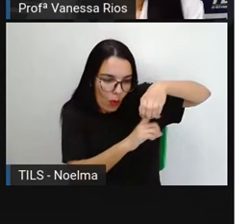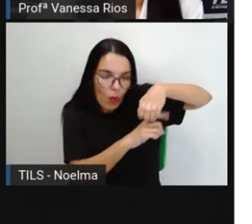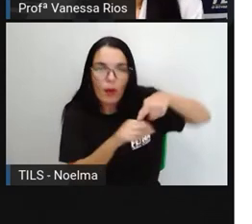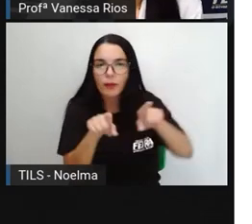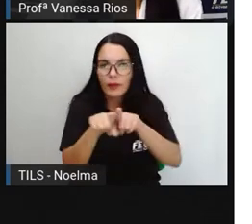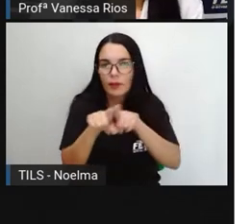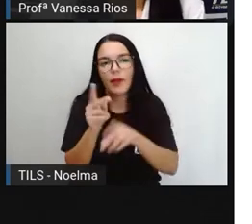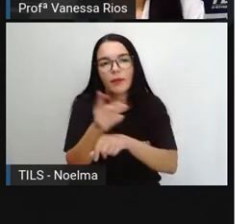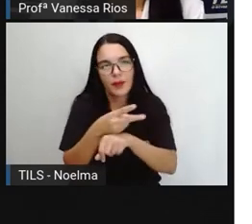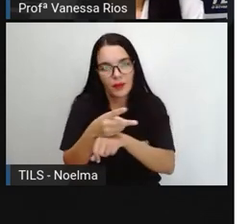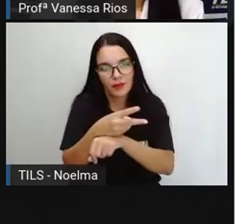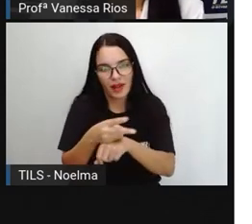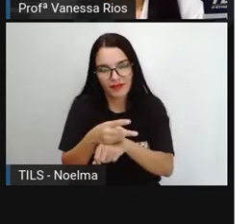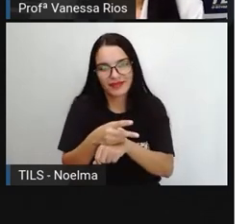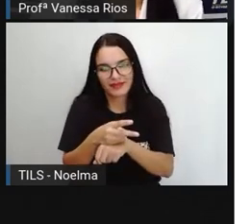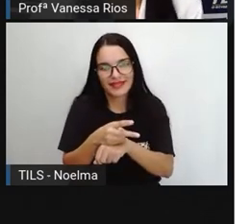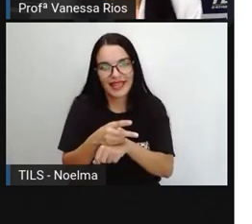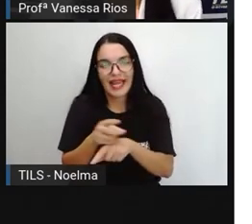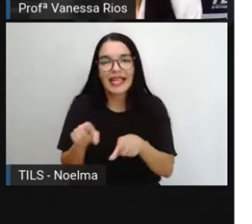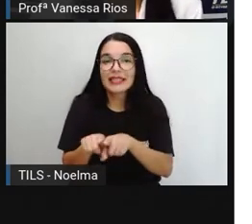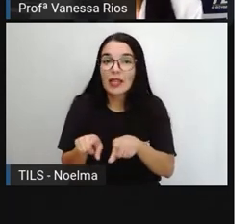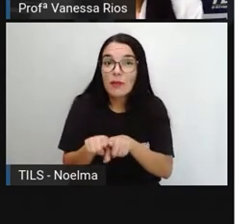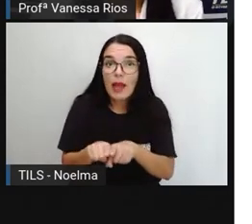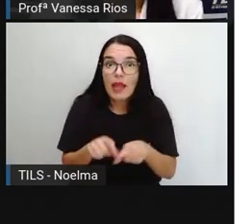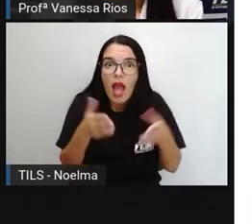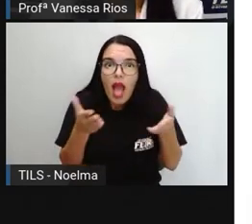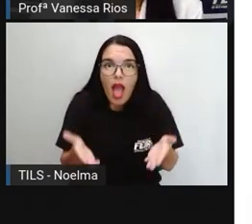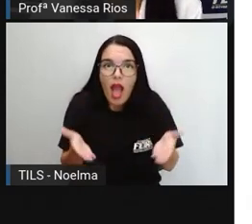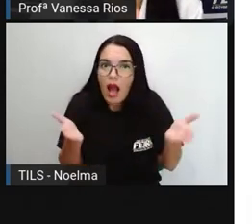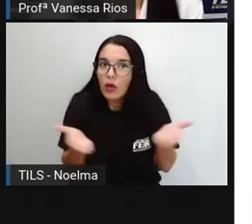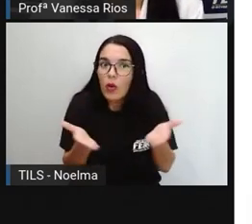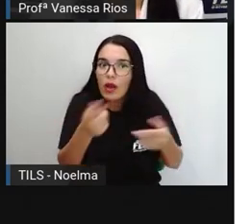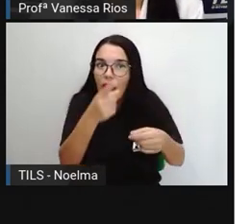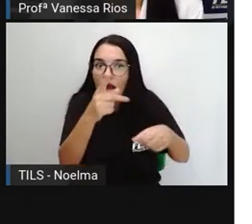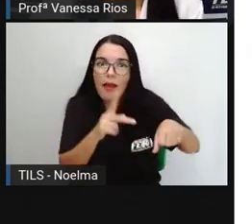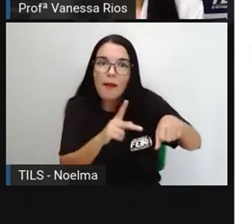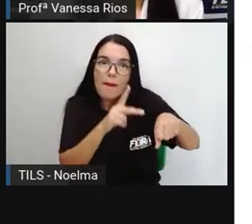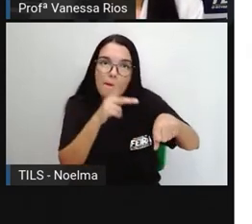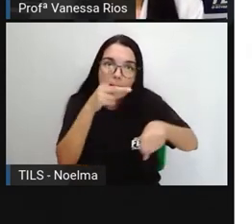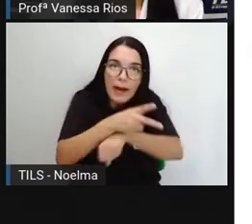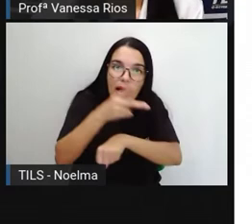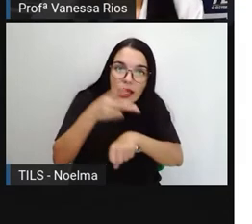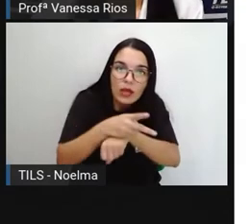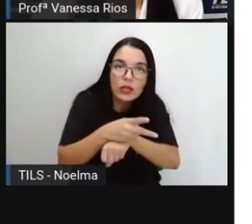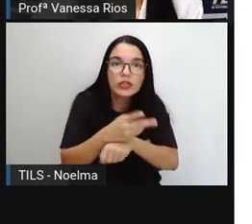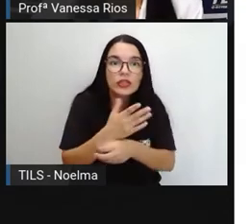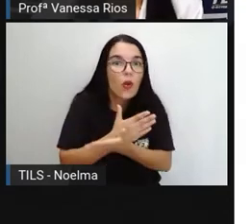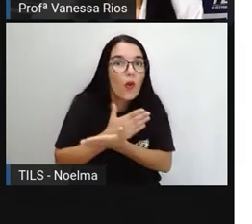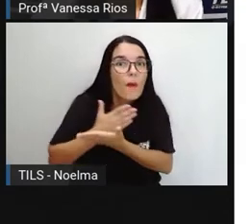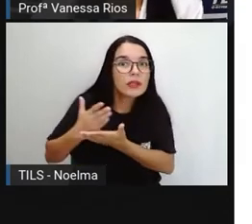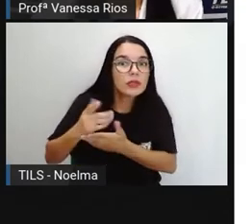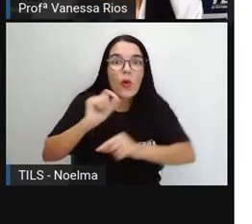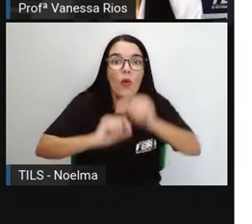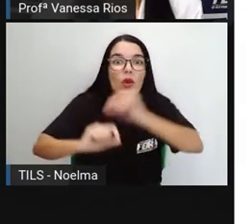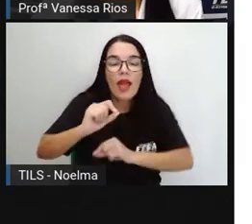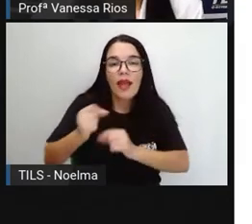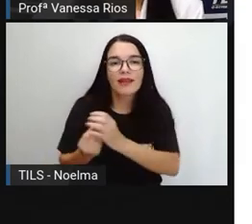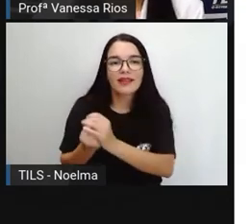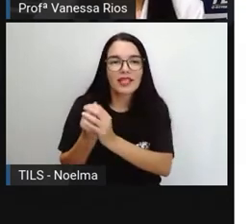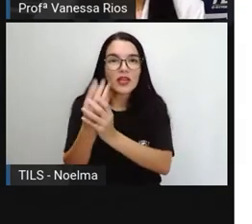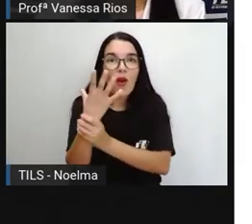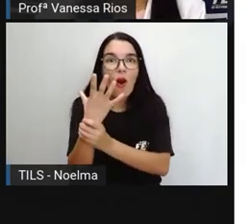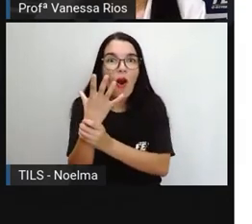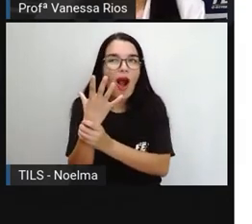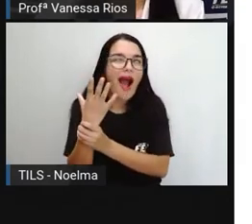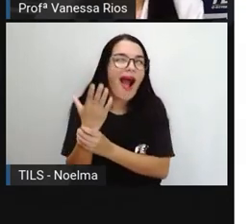E aí é nesse período também que ele começa a dominar o fogo e começa a já exercitar, né, algumas